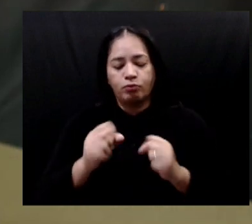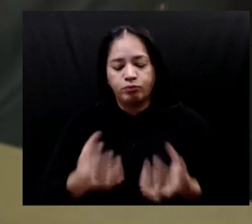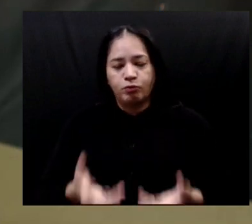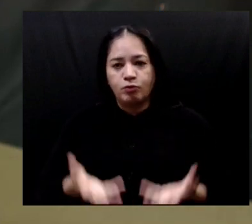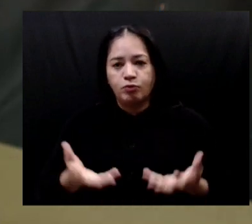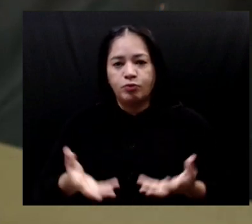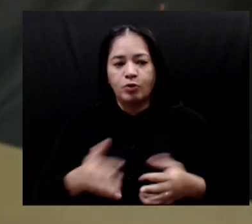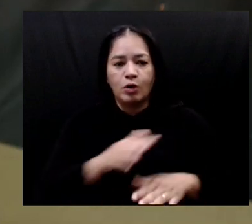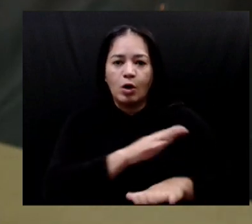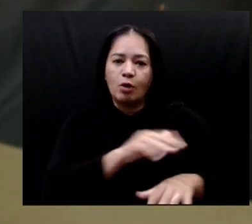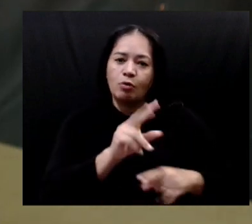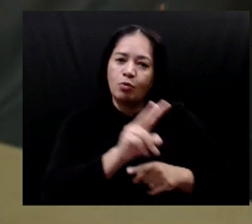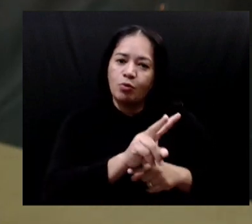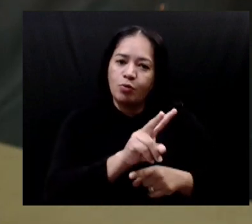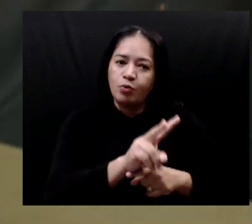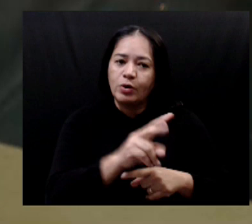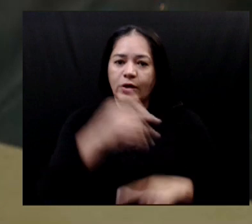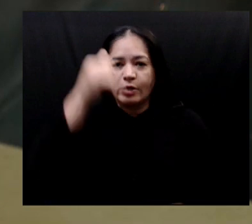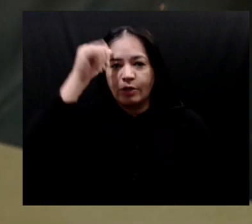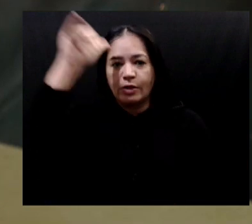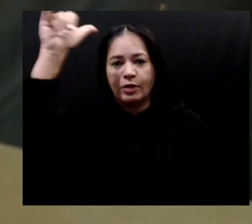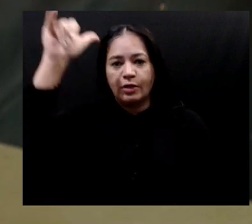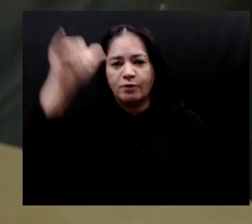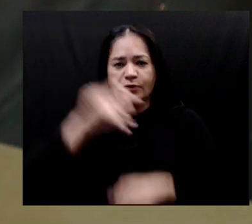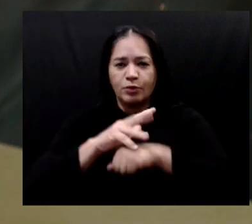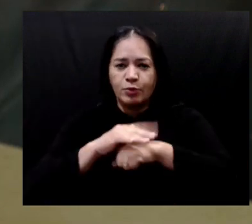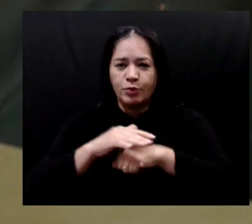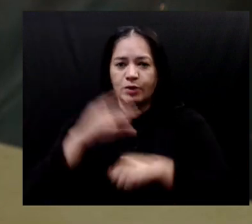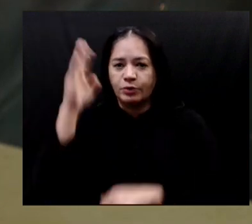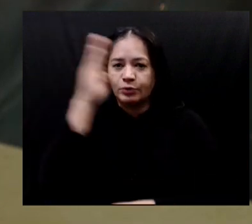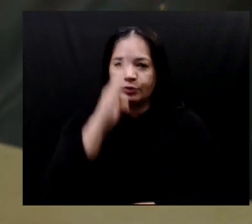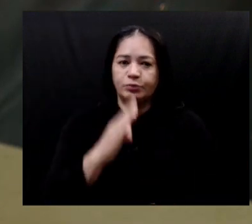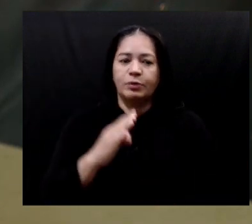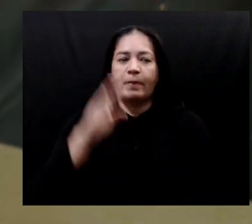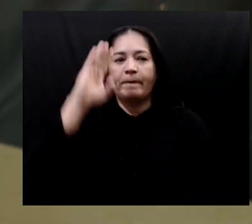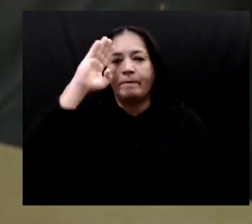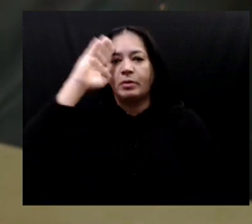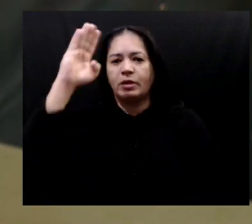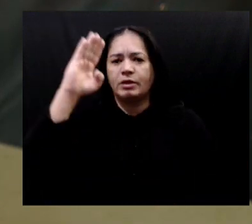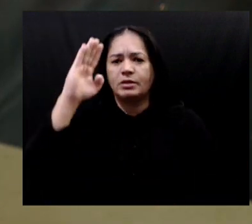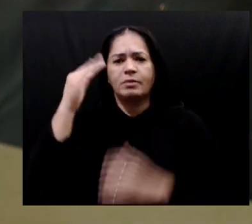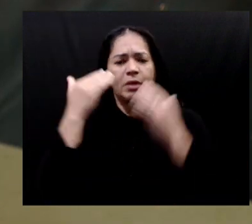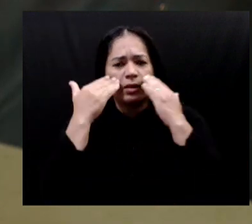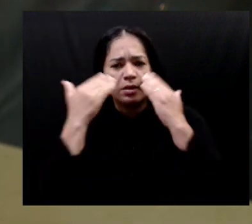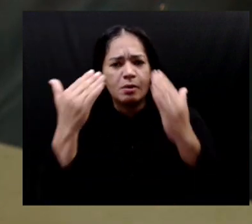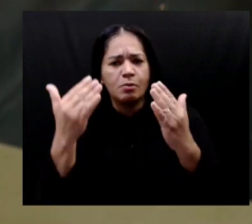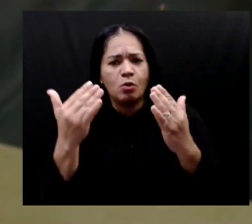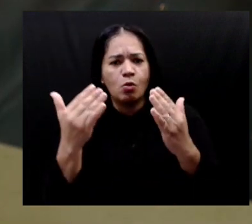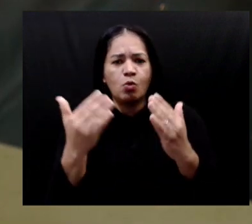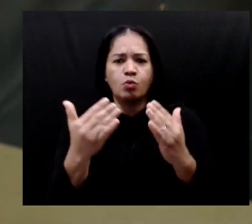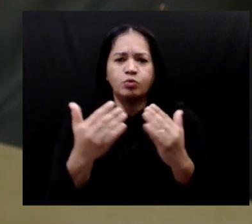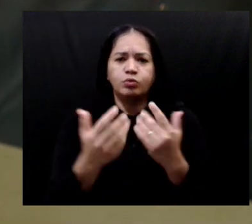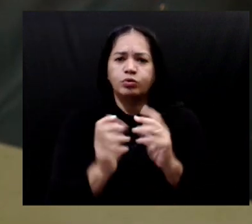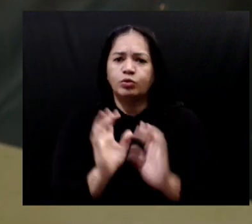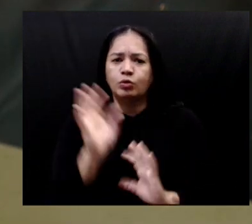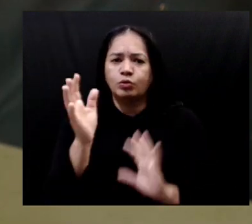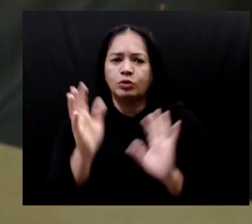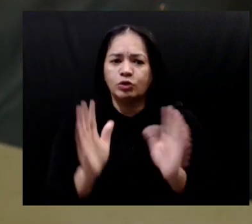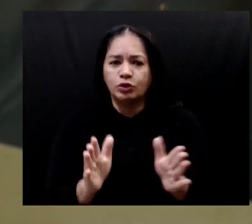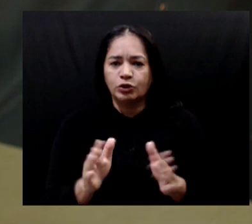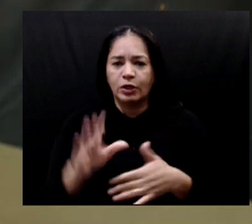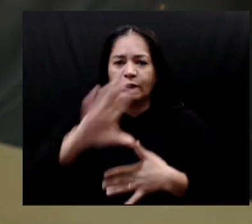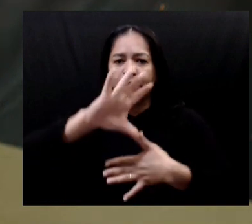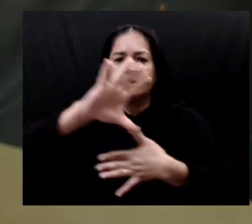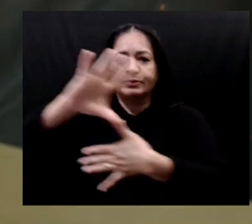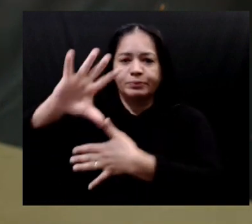a reintrodução da doença no Brasil, especialmente diante do aumento de casos nas Américas. O sarampo